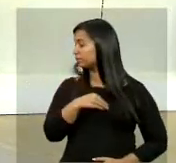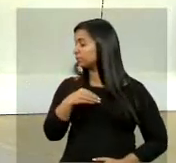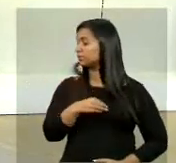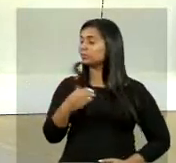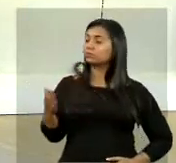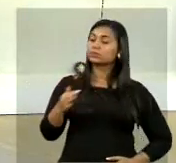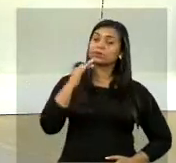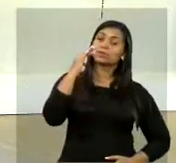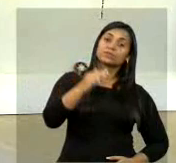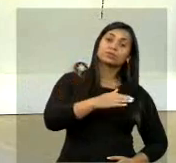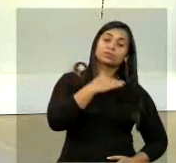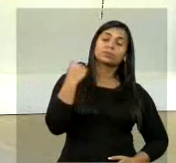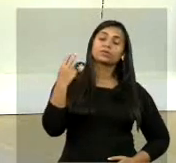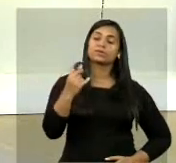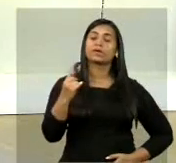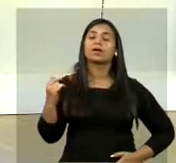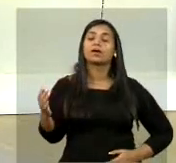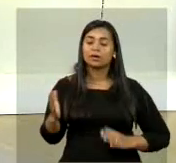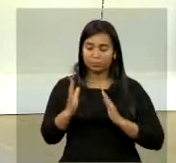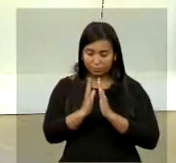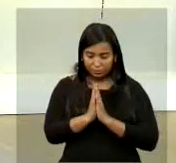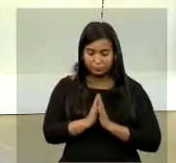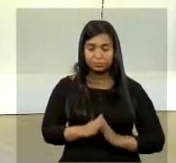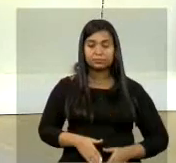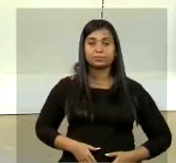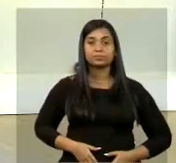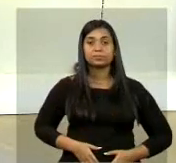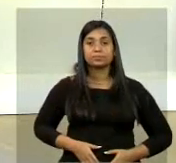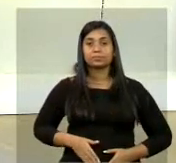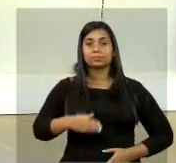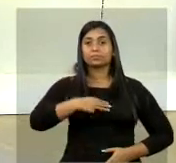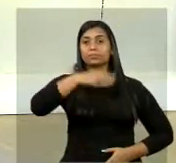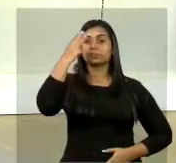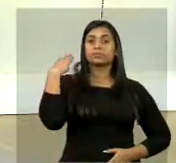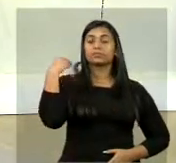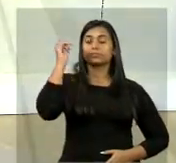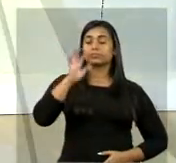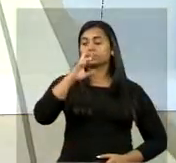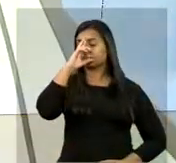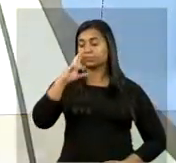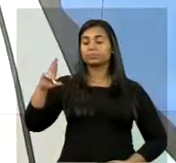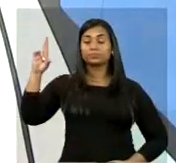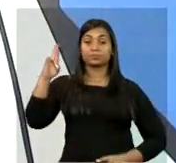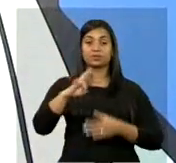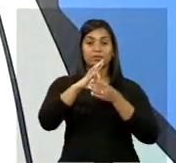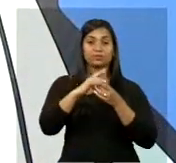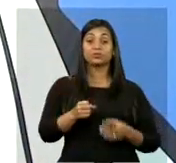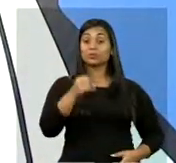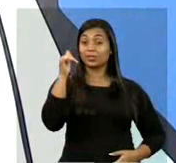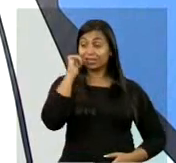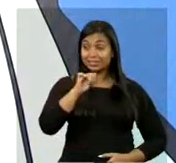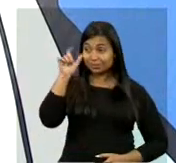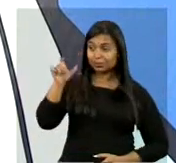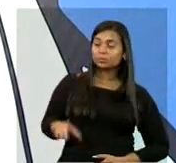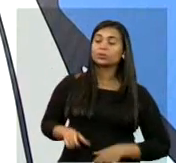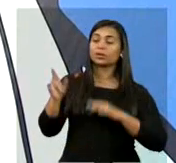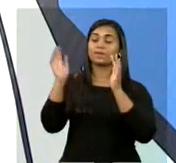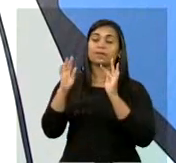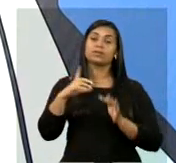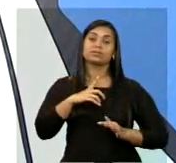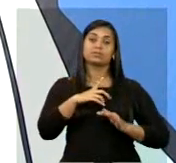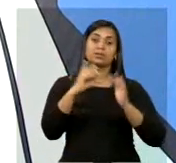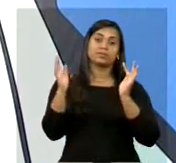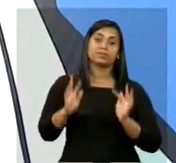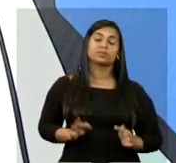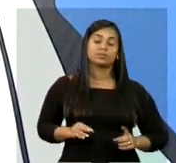por nós, pecadores, agora e na hora de nossa morte. Amém. Ave Maria, cheia de graça, o Senhor é convosco. Bendita sois vós